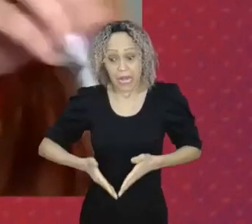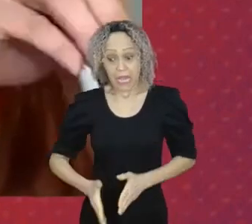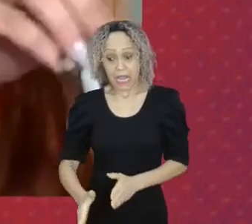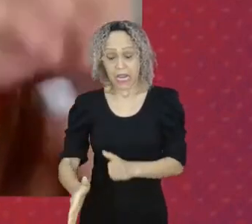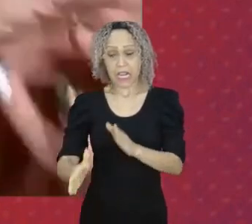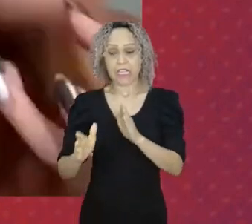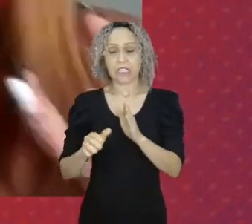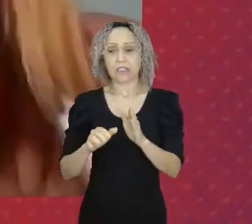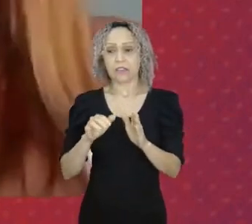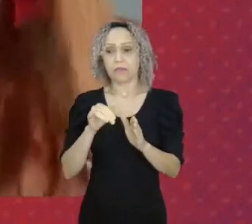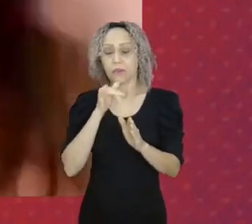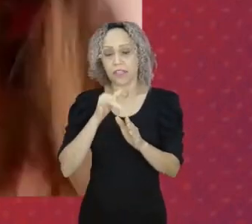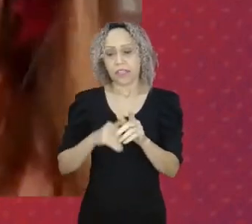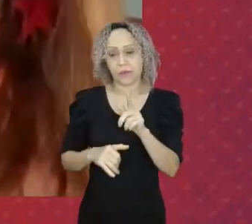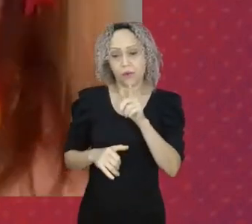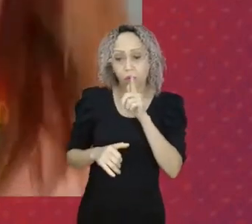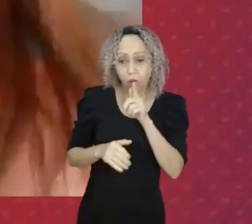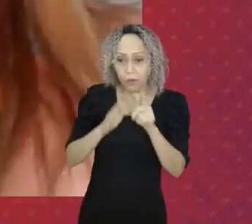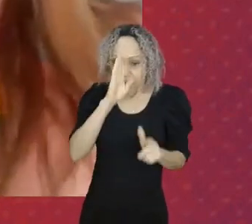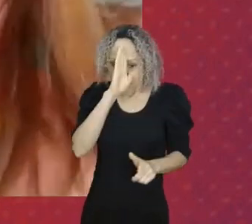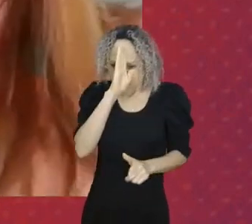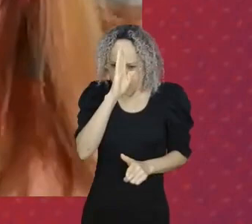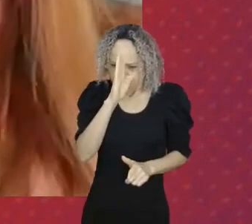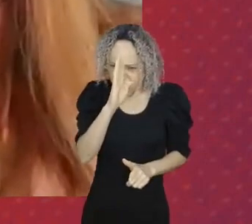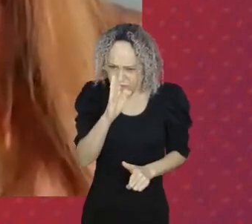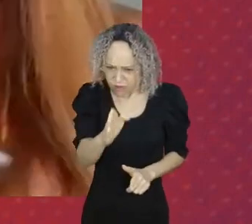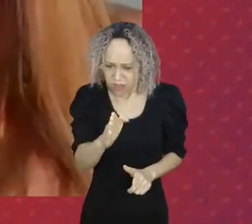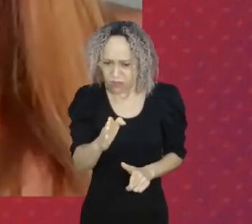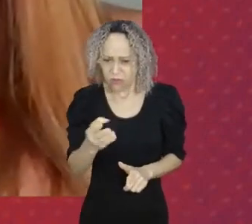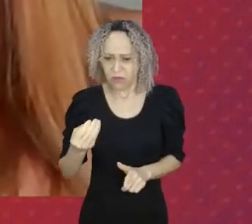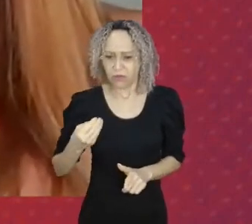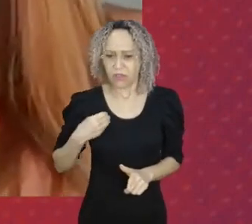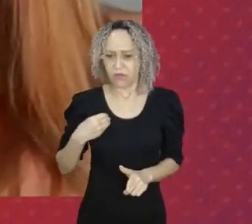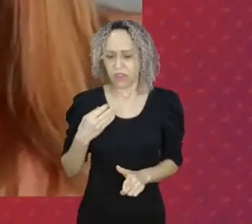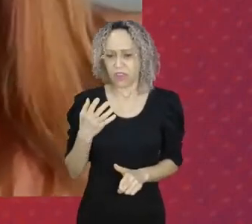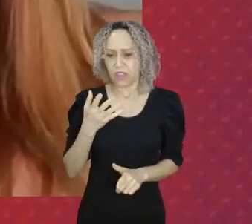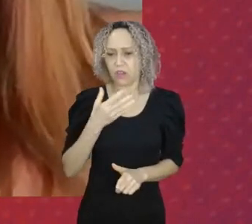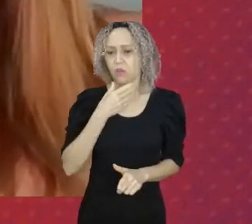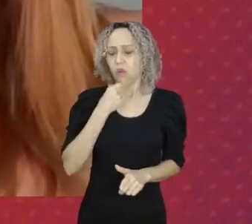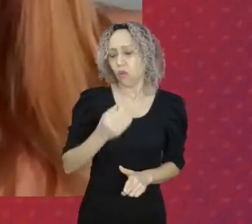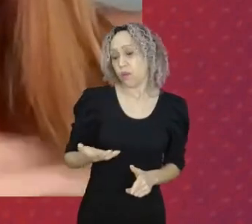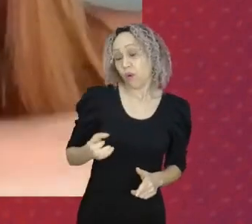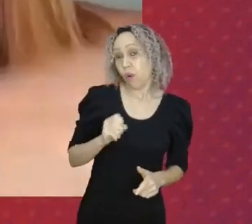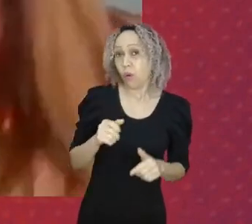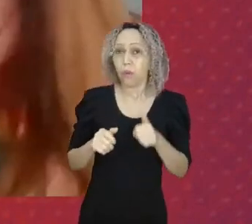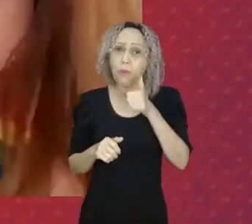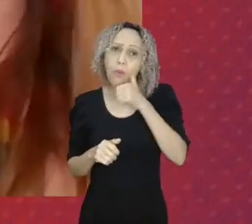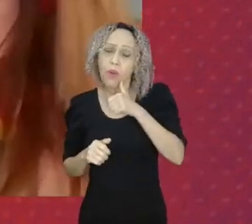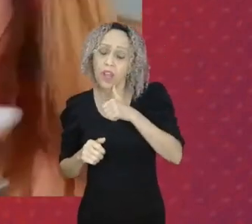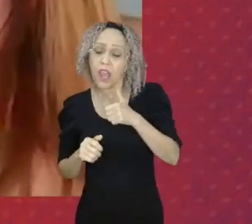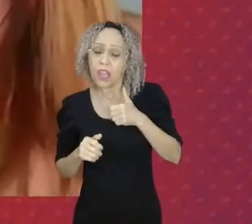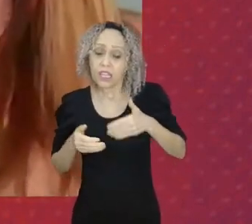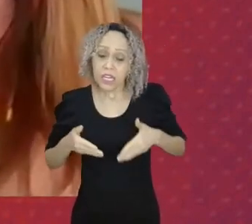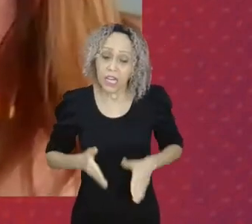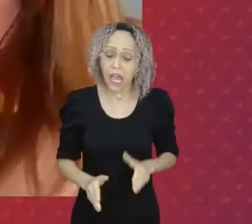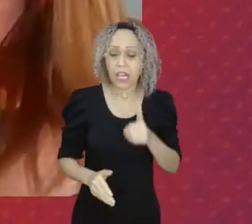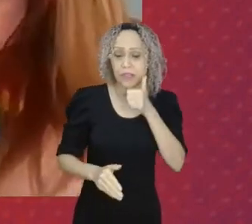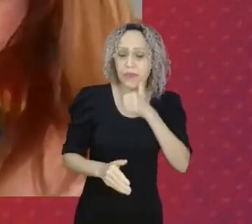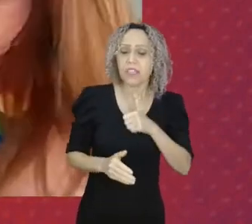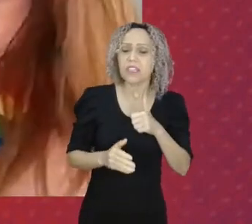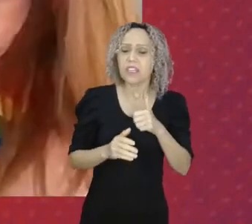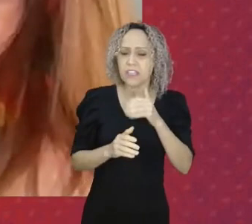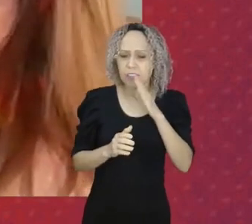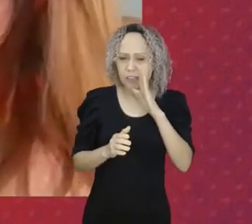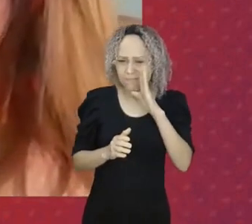dessa sexo biológico com essa vivência de gênero. Tá? Eu estou usando os termos que eu acho que socialmente as pessoas mais